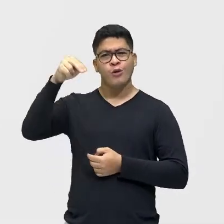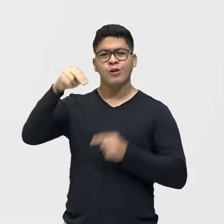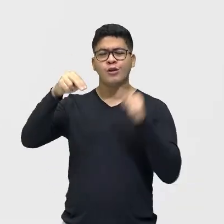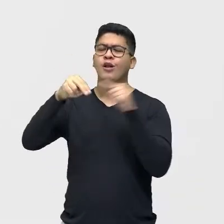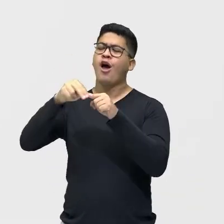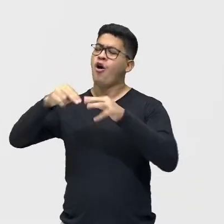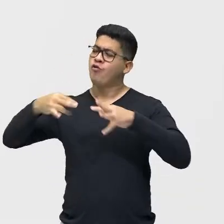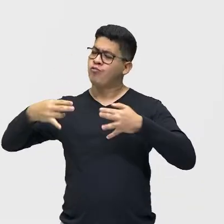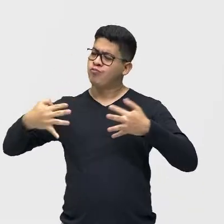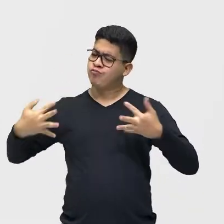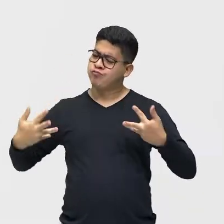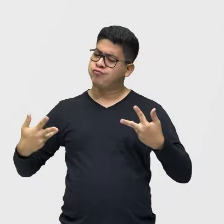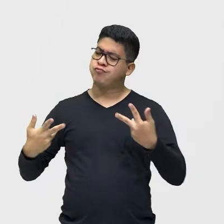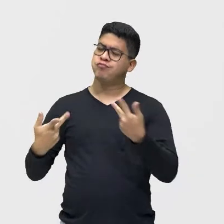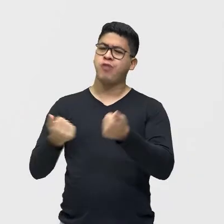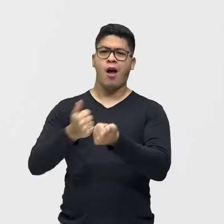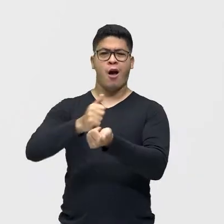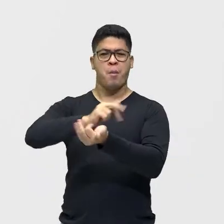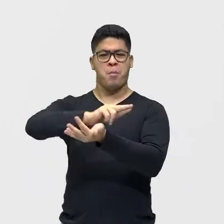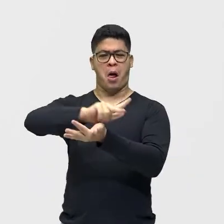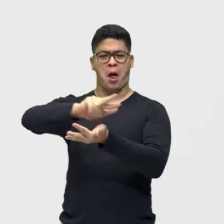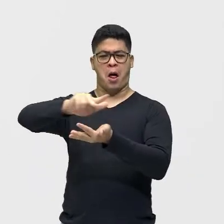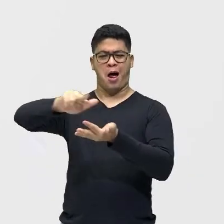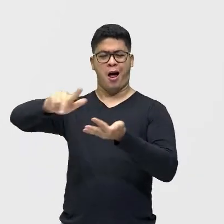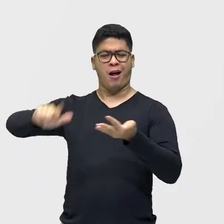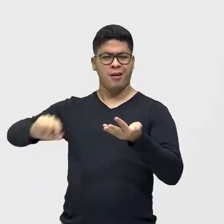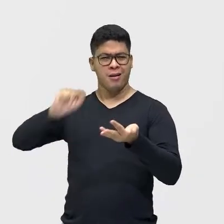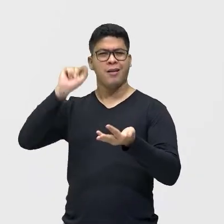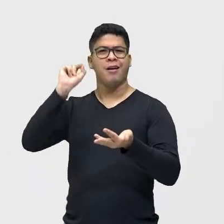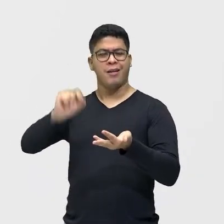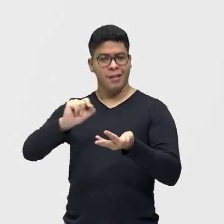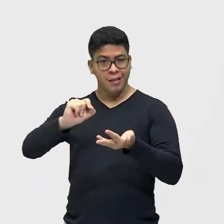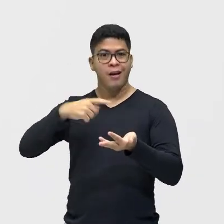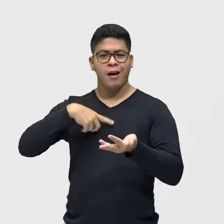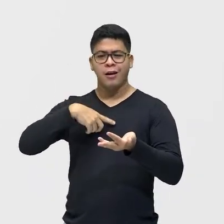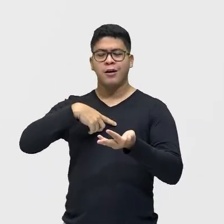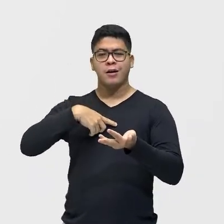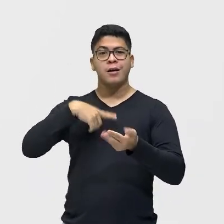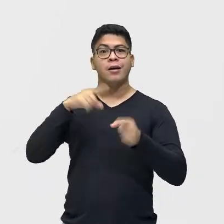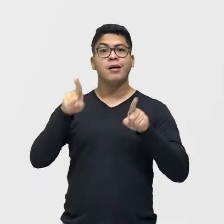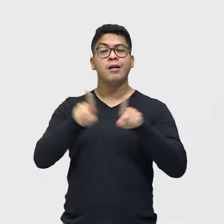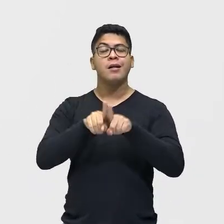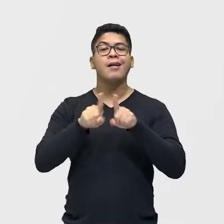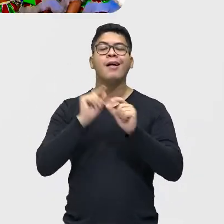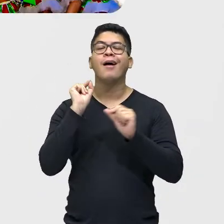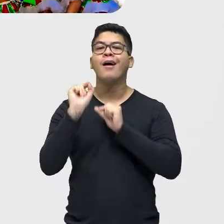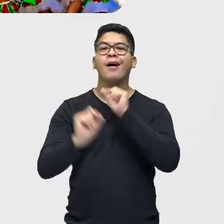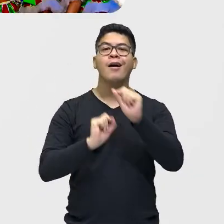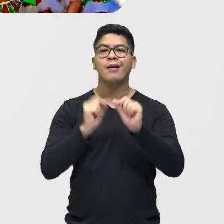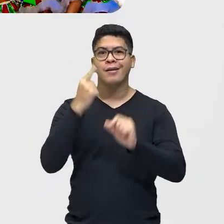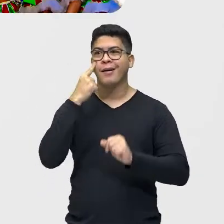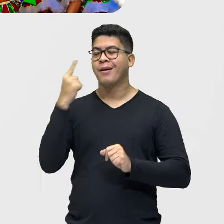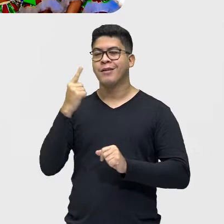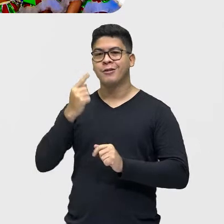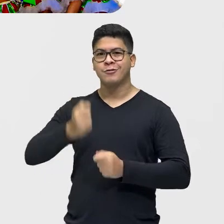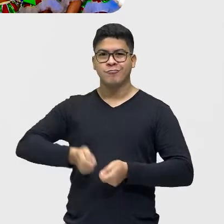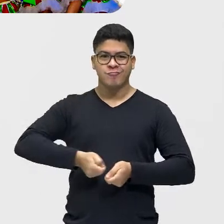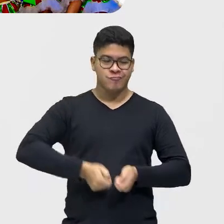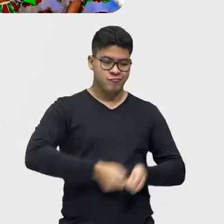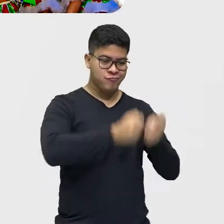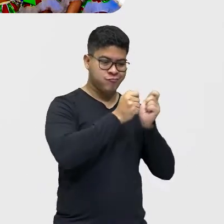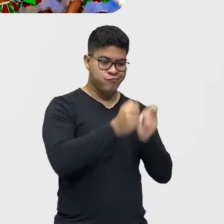grande pluralidade cultural com elementos diversificados. Um desses é o frevo, que é uma dança